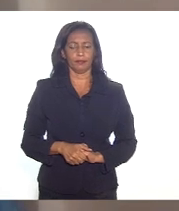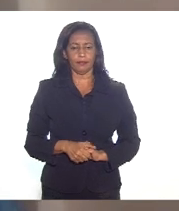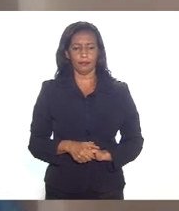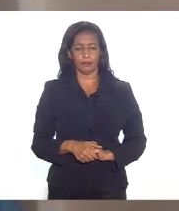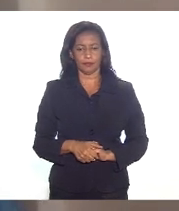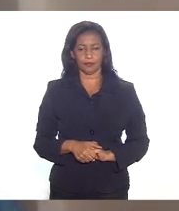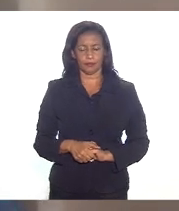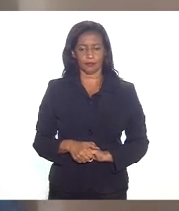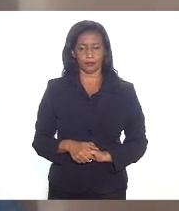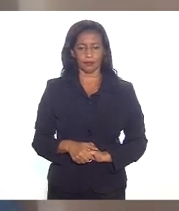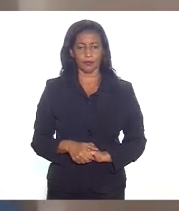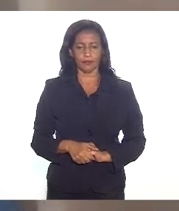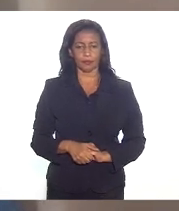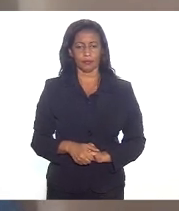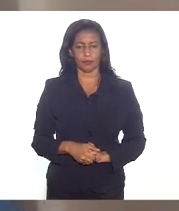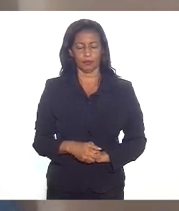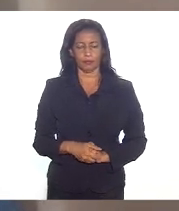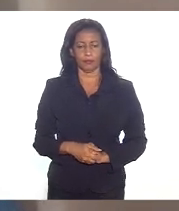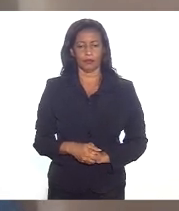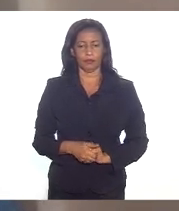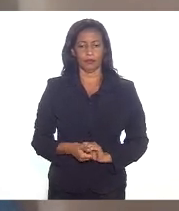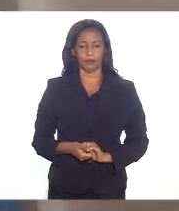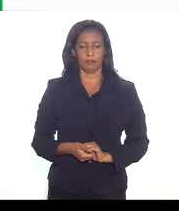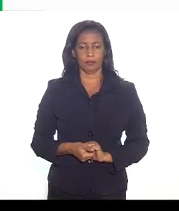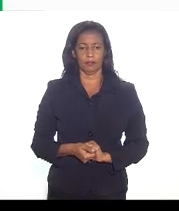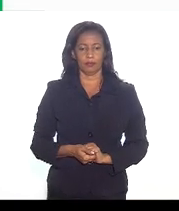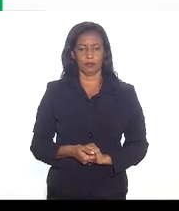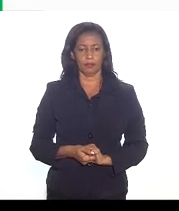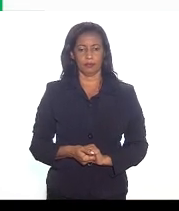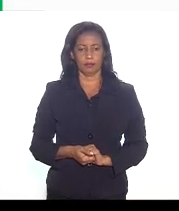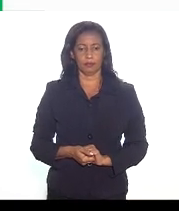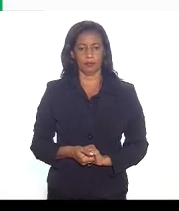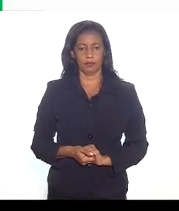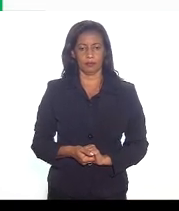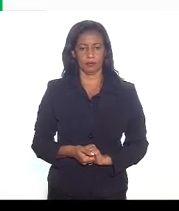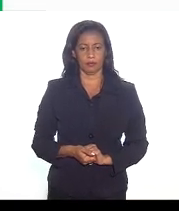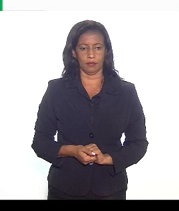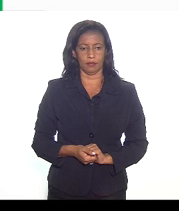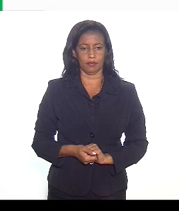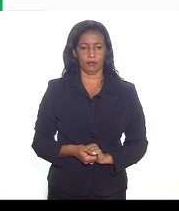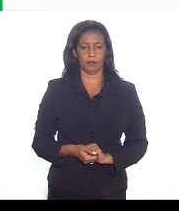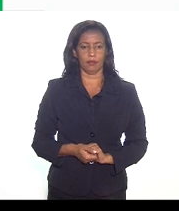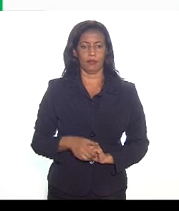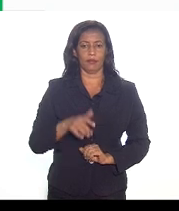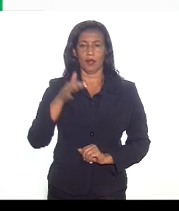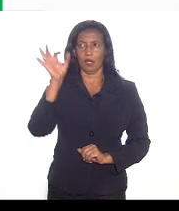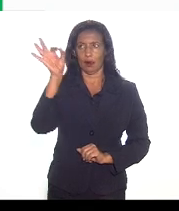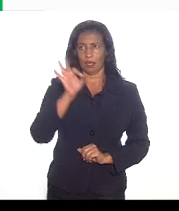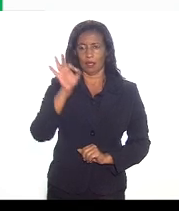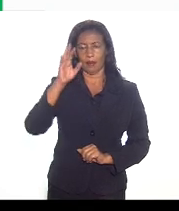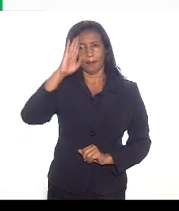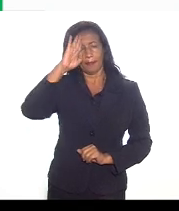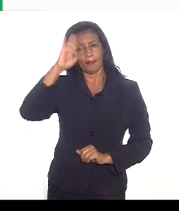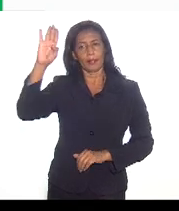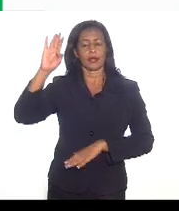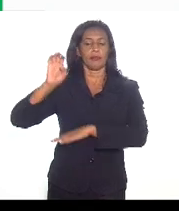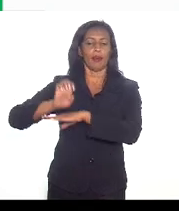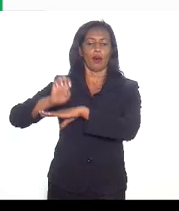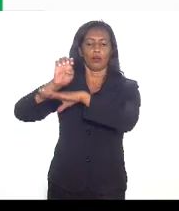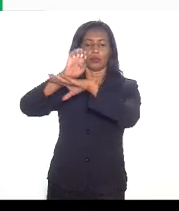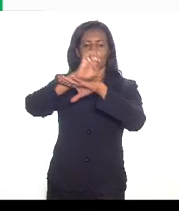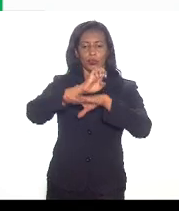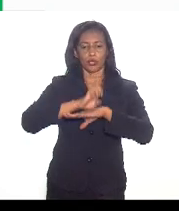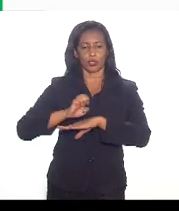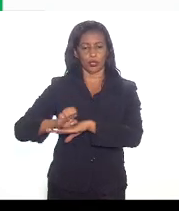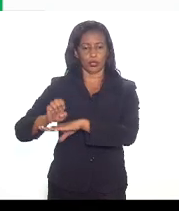Esse é o peso na indústria de transformação dos principais estados. Aí a gente vê que a indústria no estado